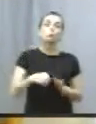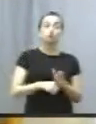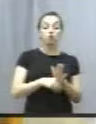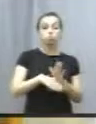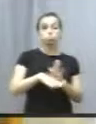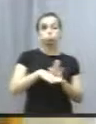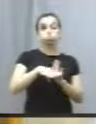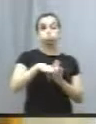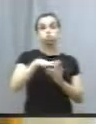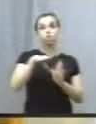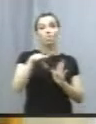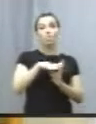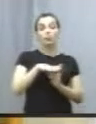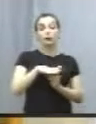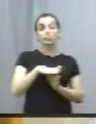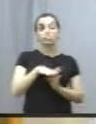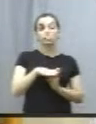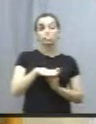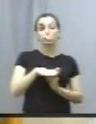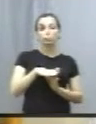eu não me engano, instituiu.